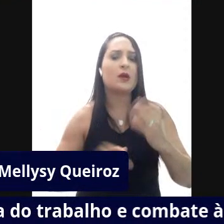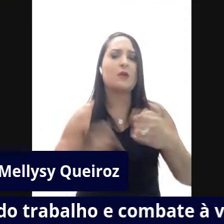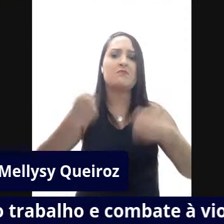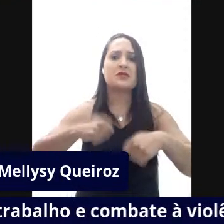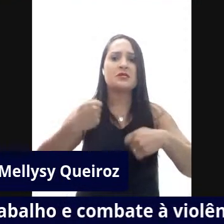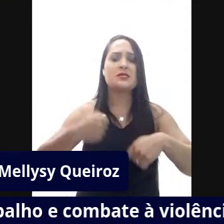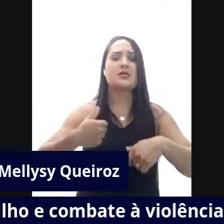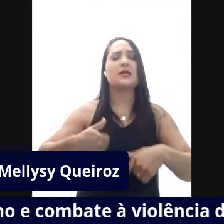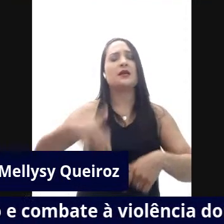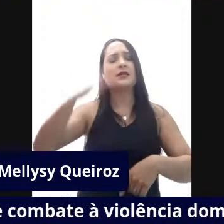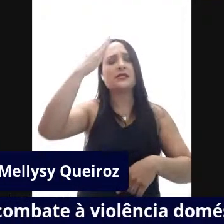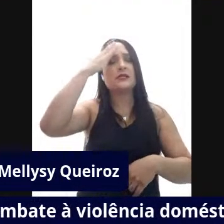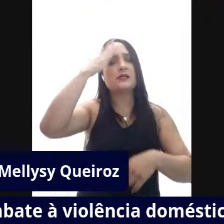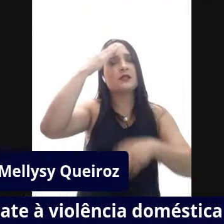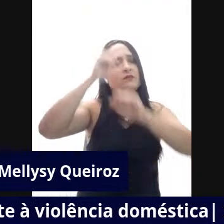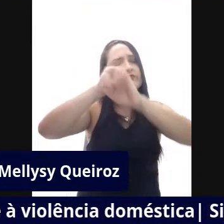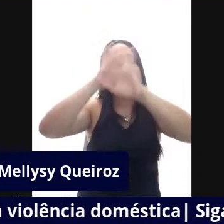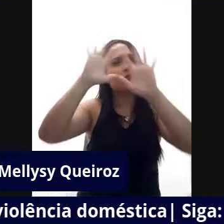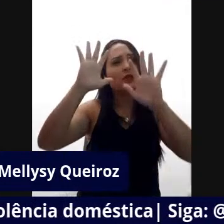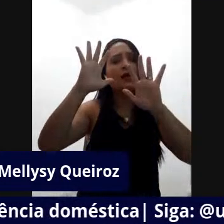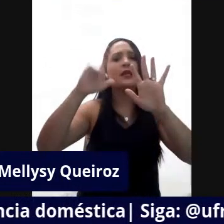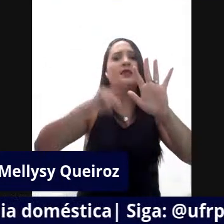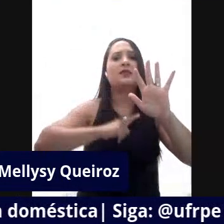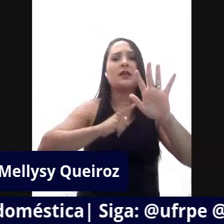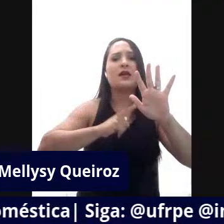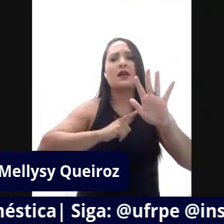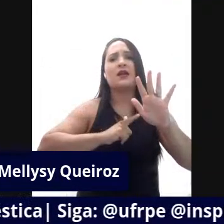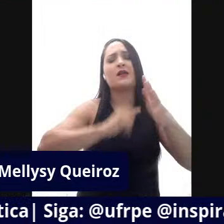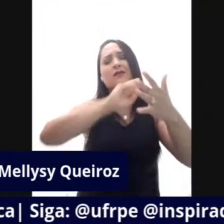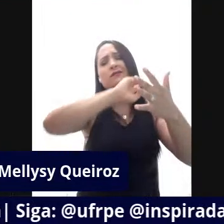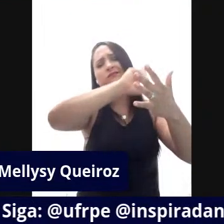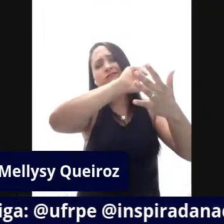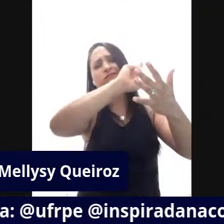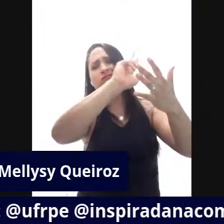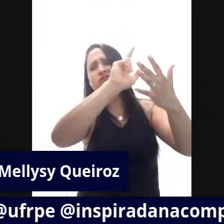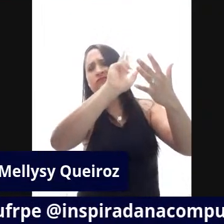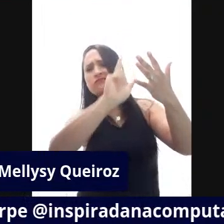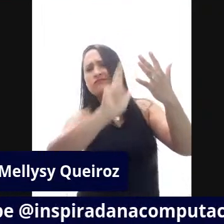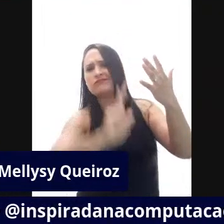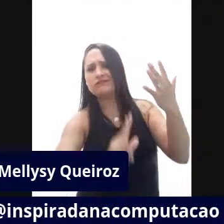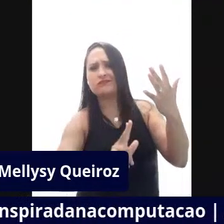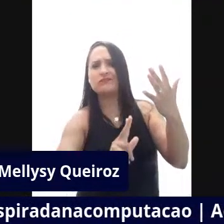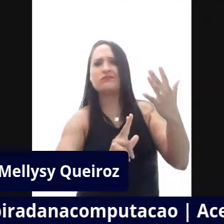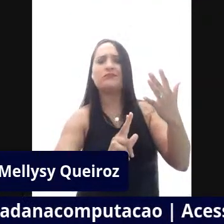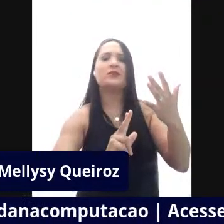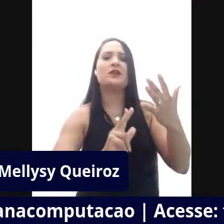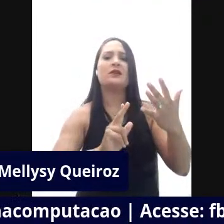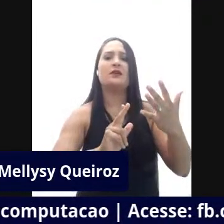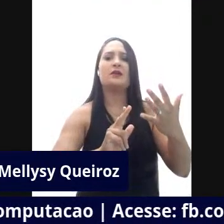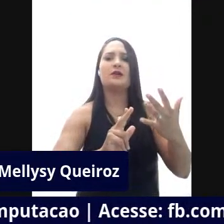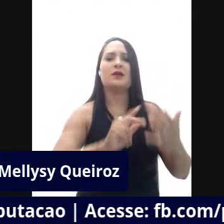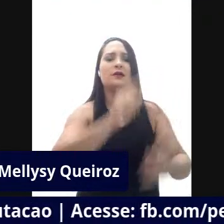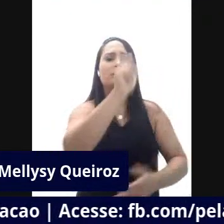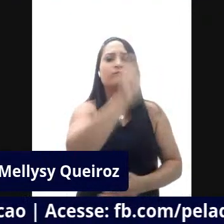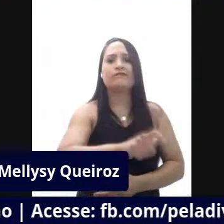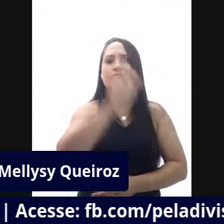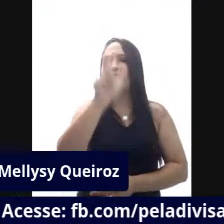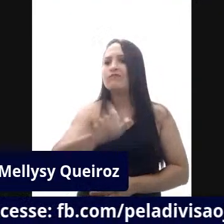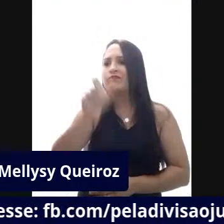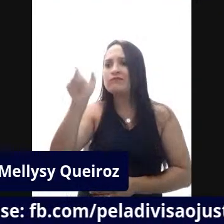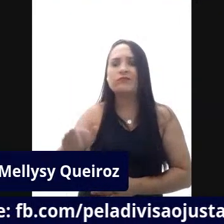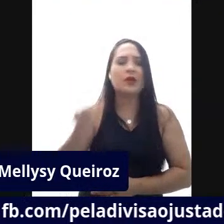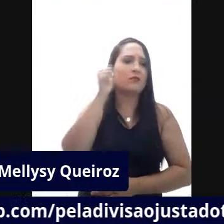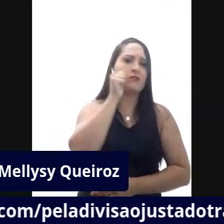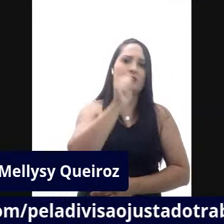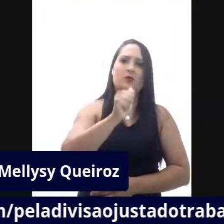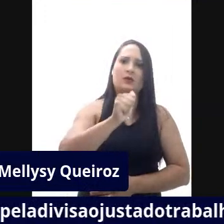entender que ele afeta de maneiras diferentes as diferentes mulheres, vamos dizer assim, né? E o impacto que